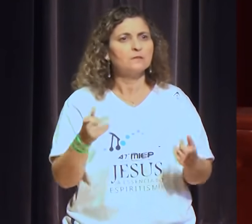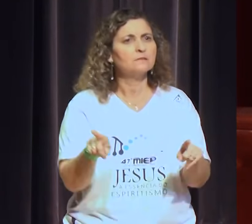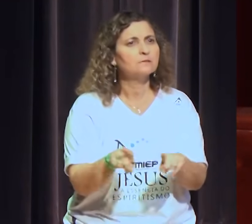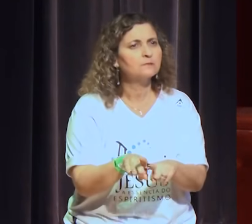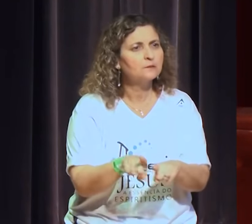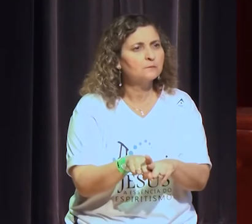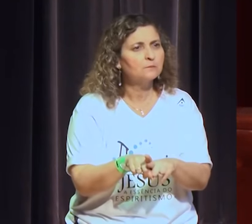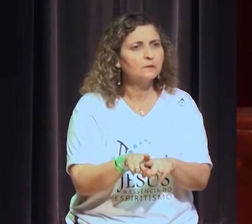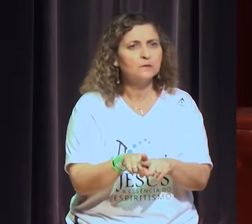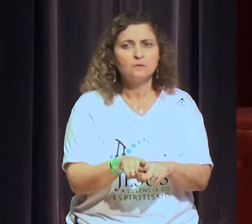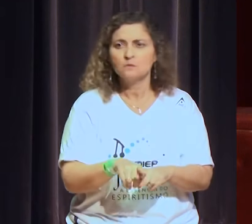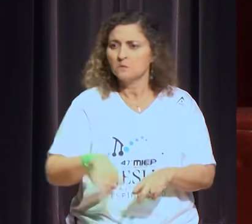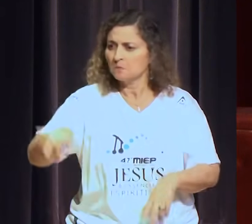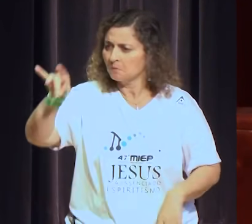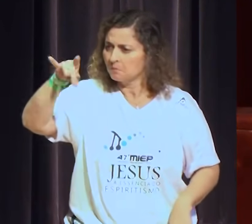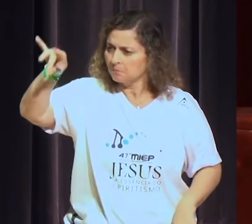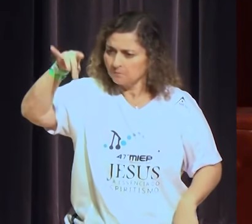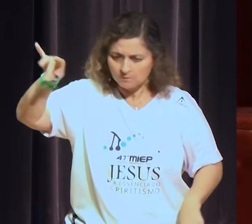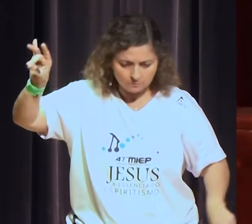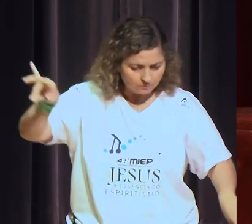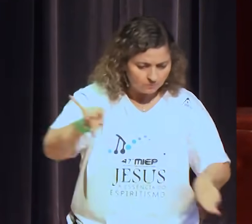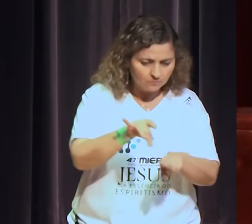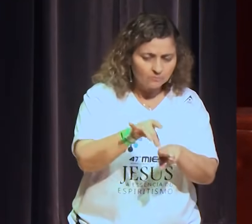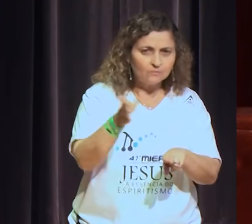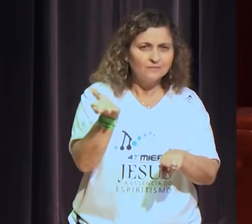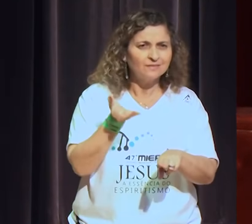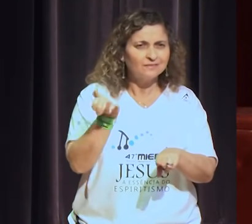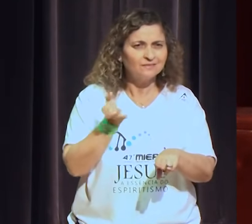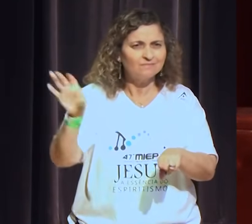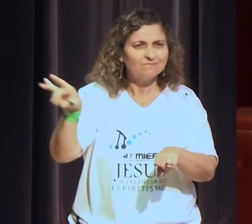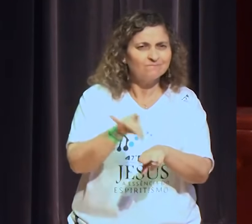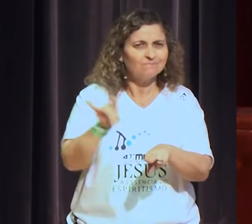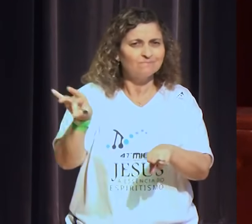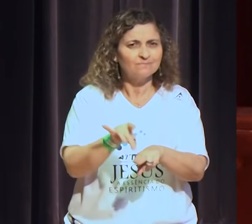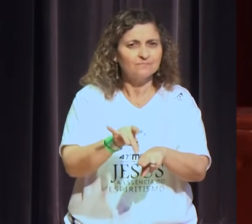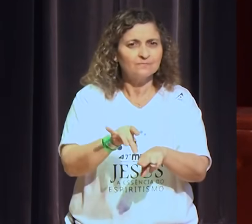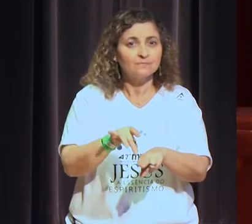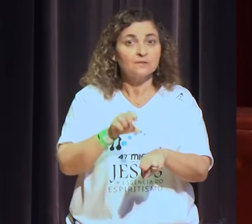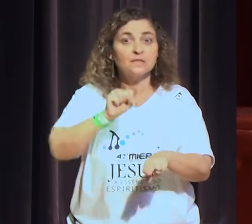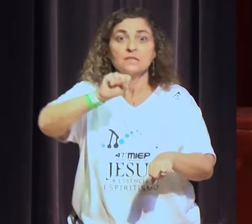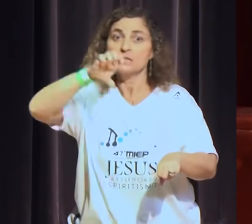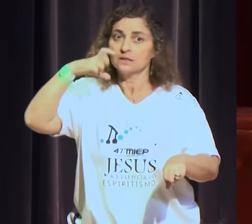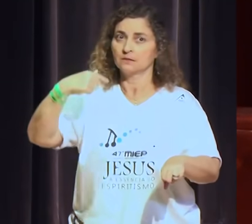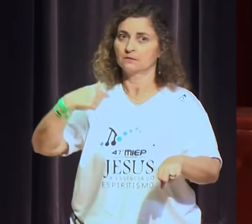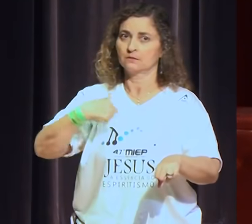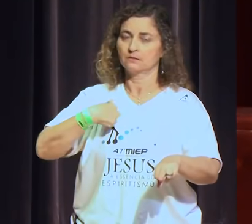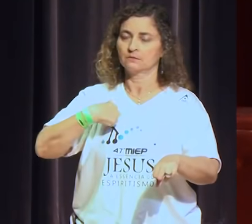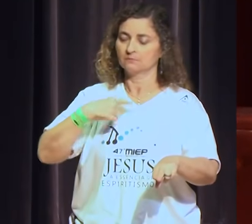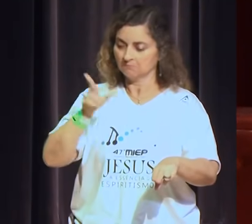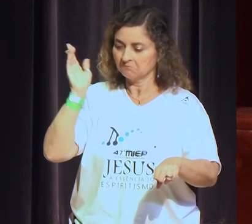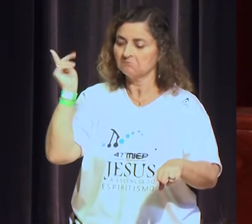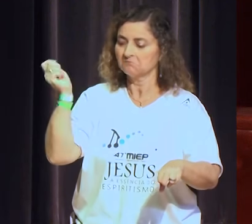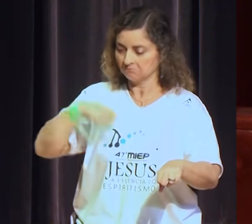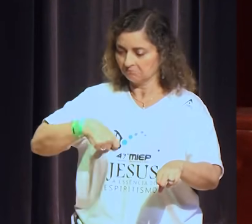E todos os espíritos que encarnam na Terra, encarnam,